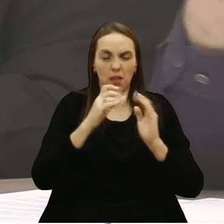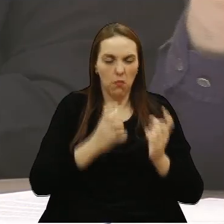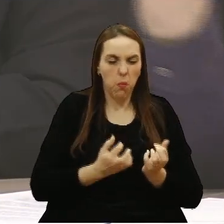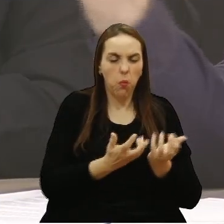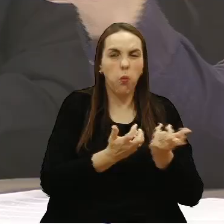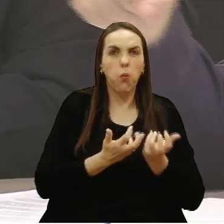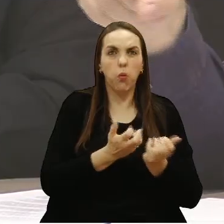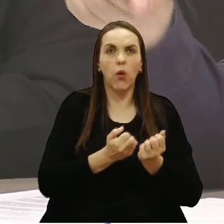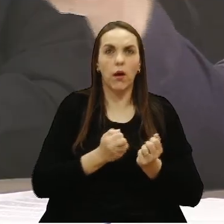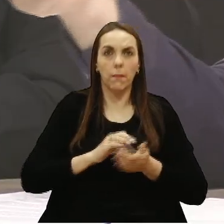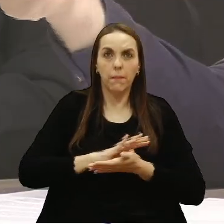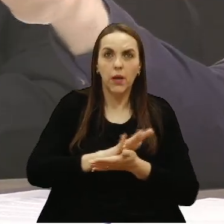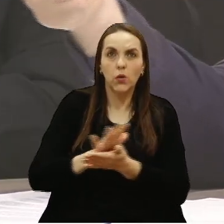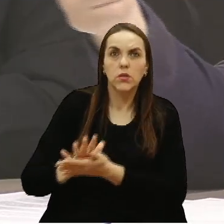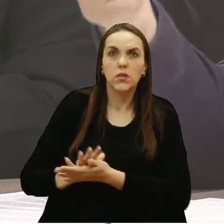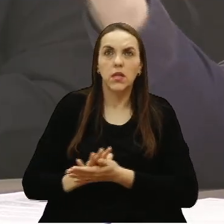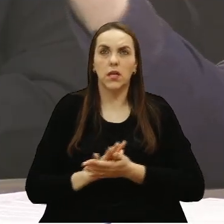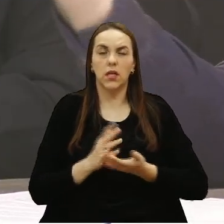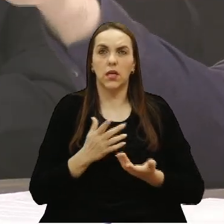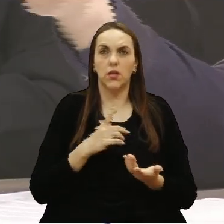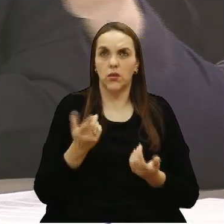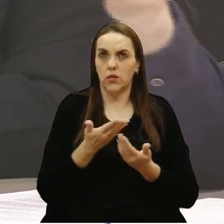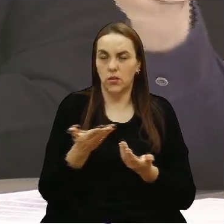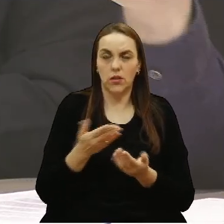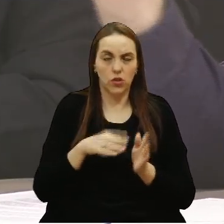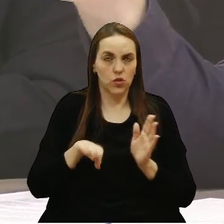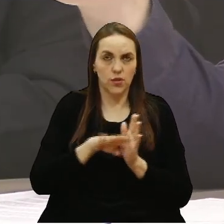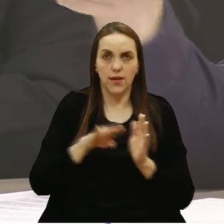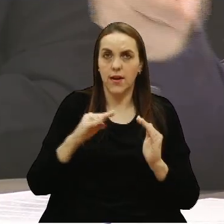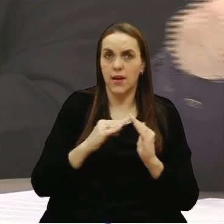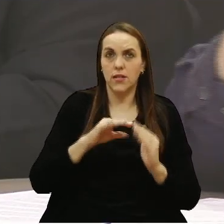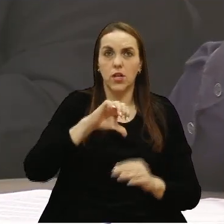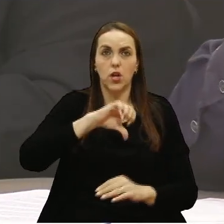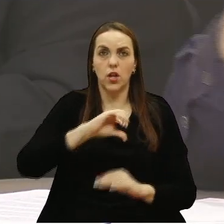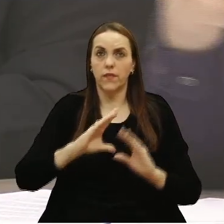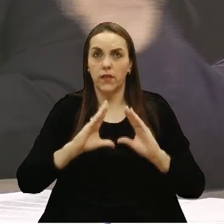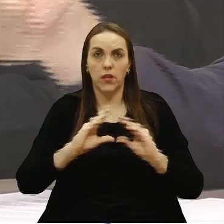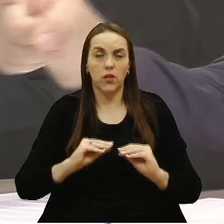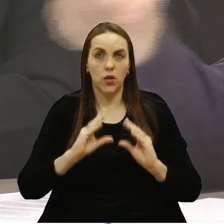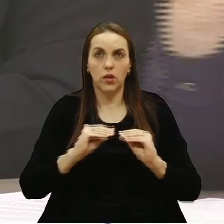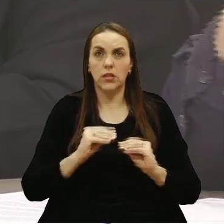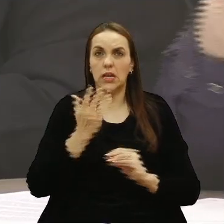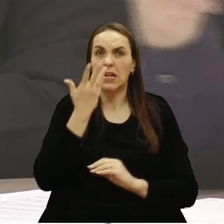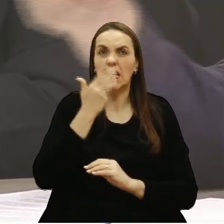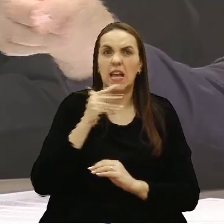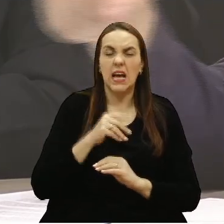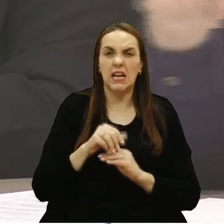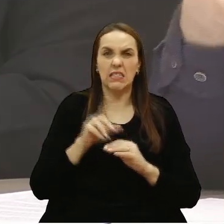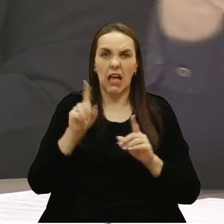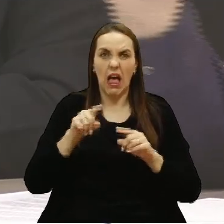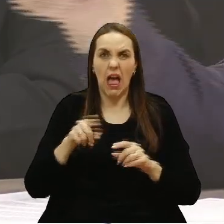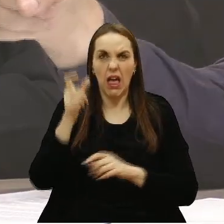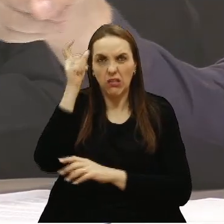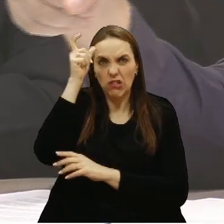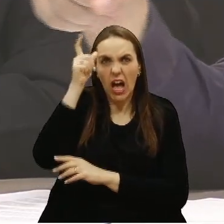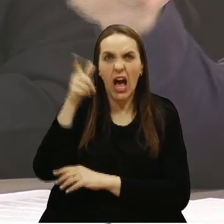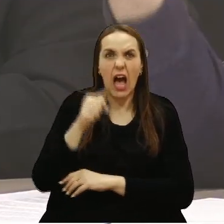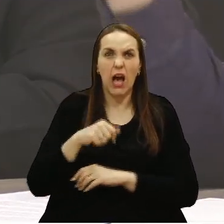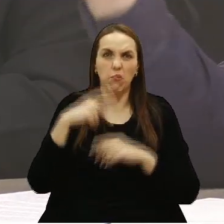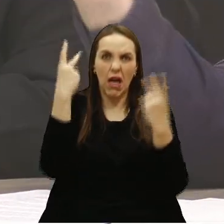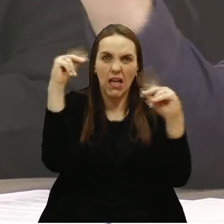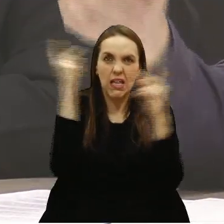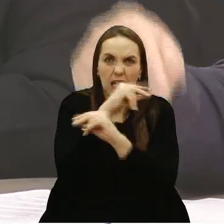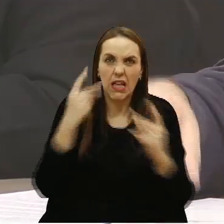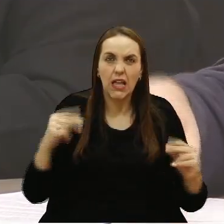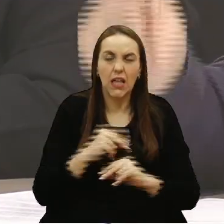preconceito. Tu chega em casa, 9 da noite, tu liga a TV, eles falam: isso aqui é macumba, isso aqui é do diabo, isso aqui não sei o que lá. E isso